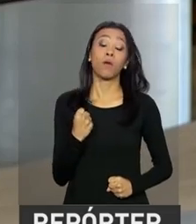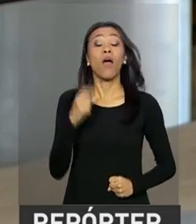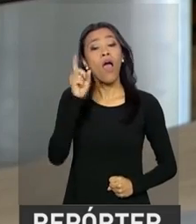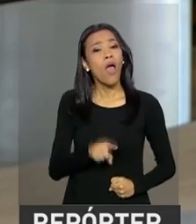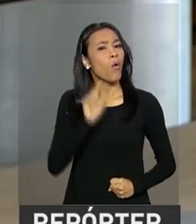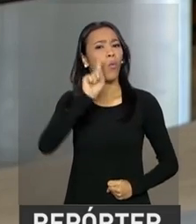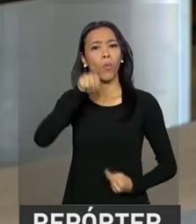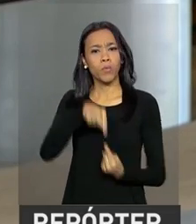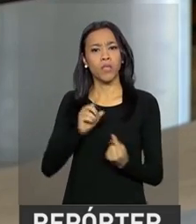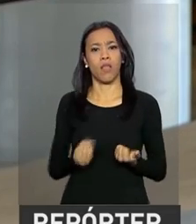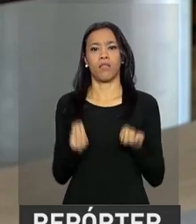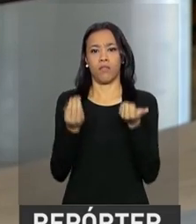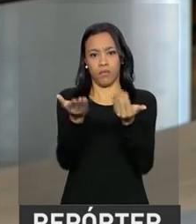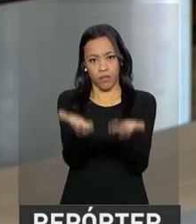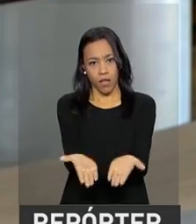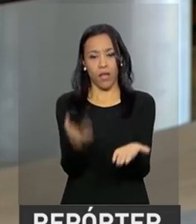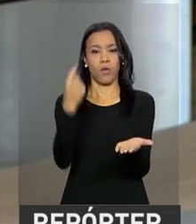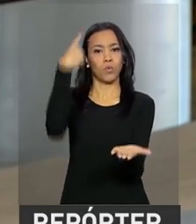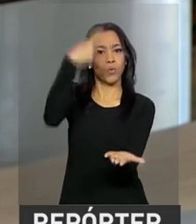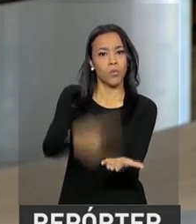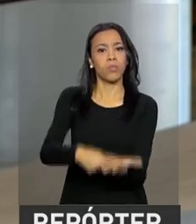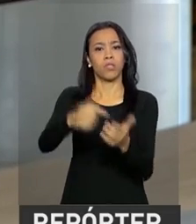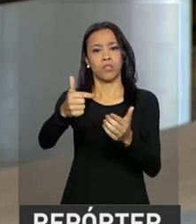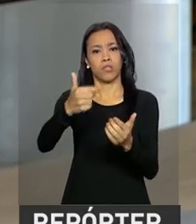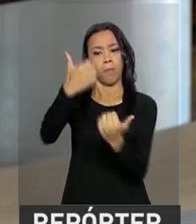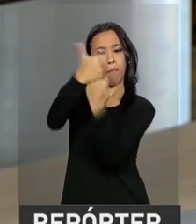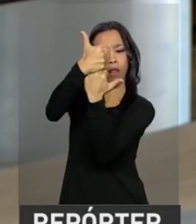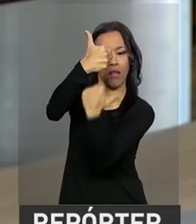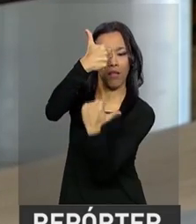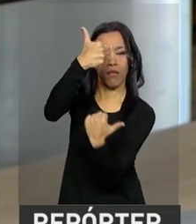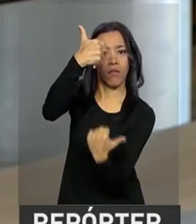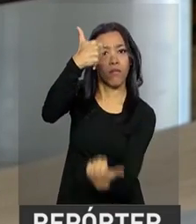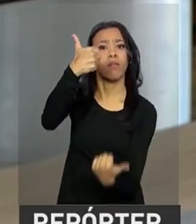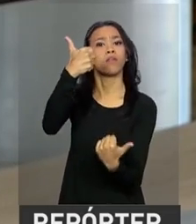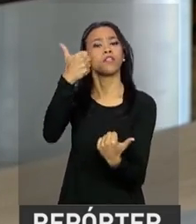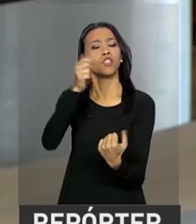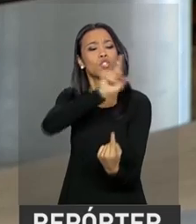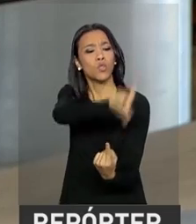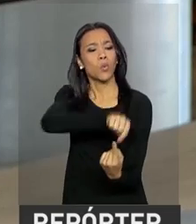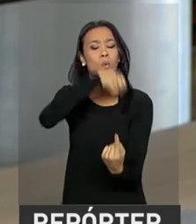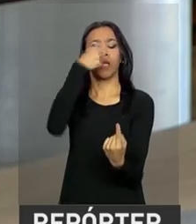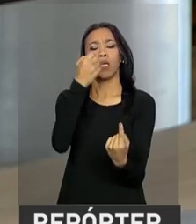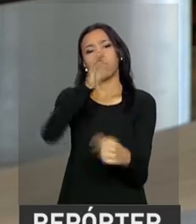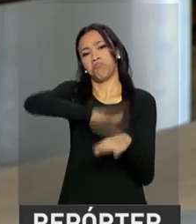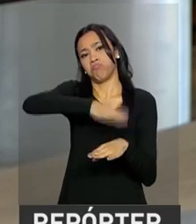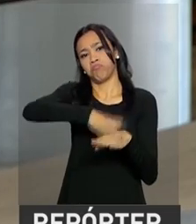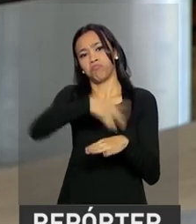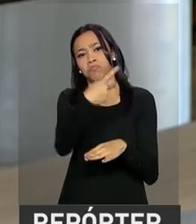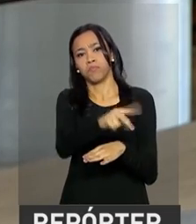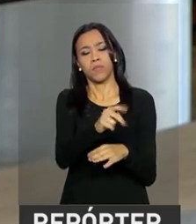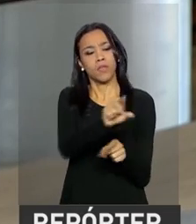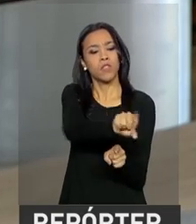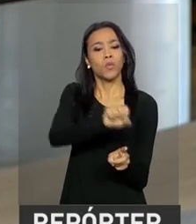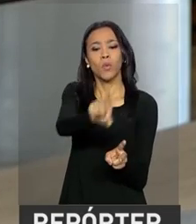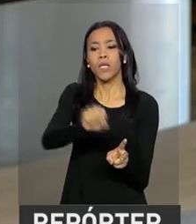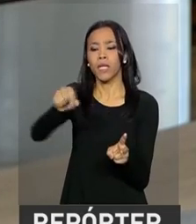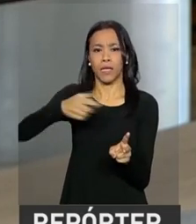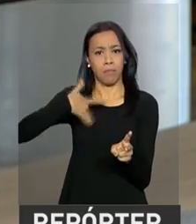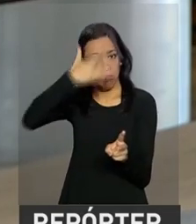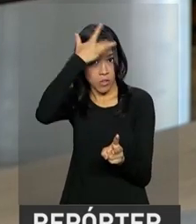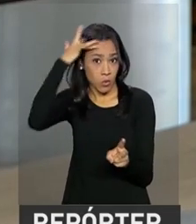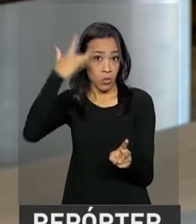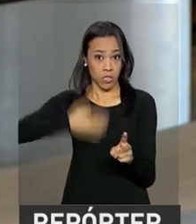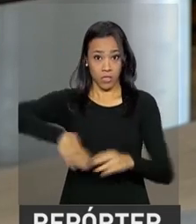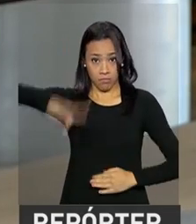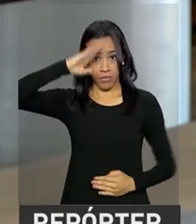devolvido portanto aos comandantes militares o poder de editar atos relativos ao pessoal militar como por